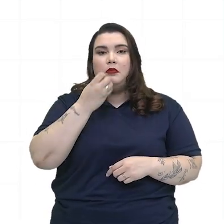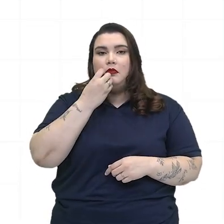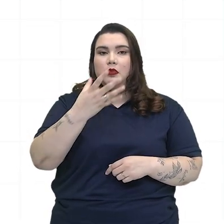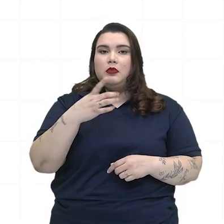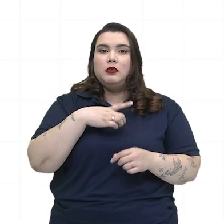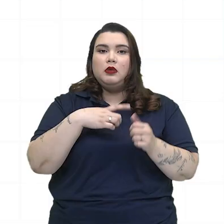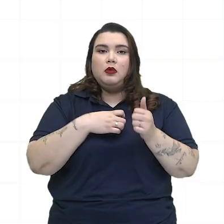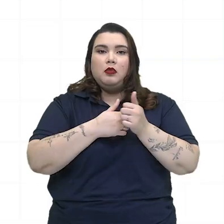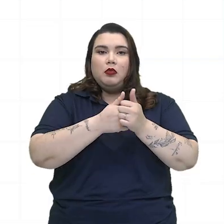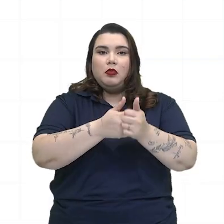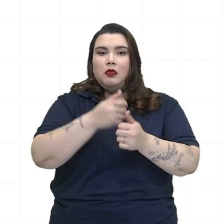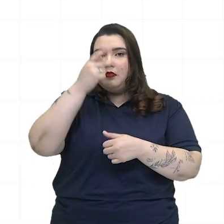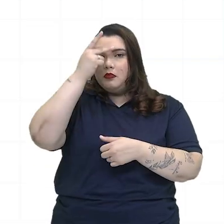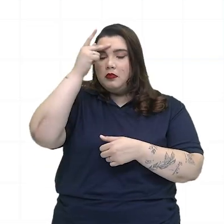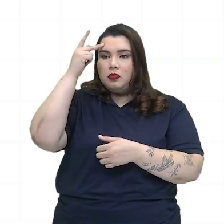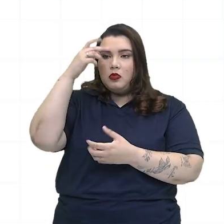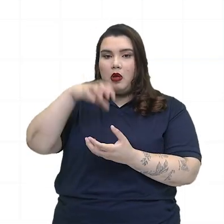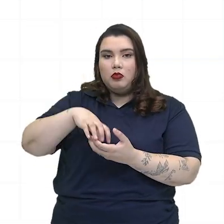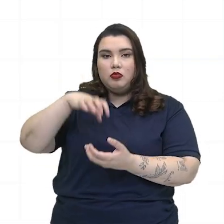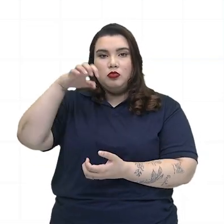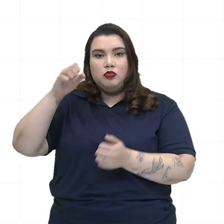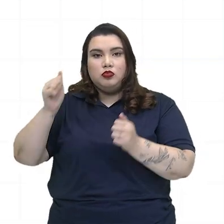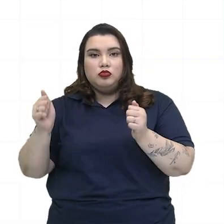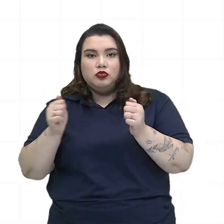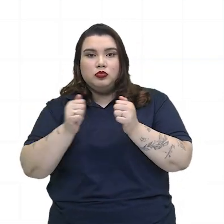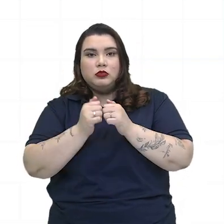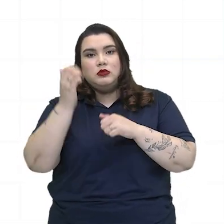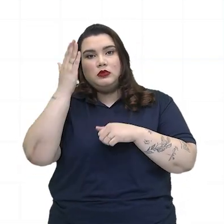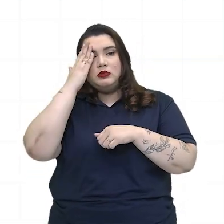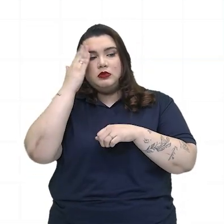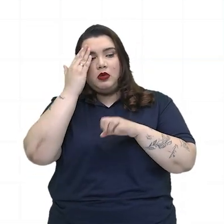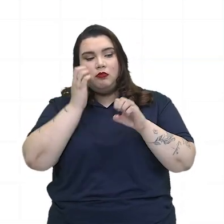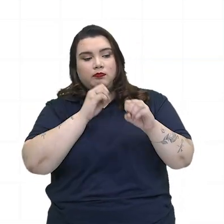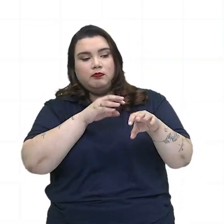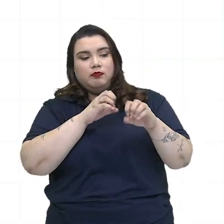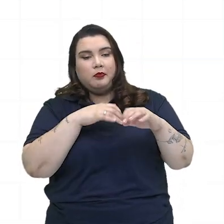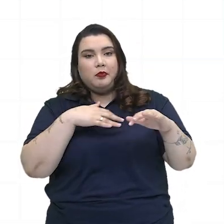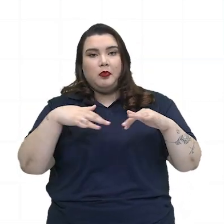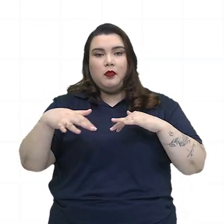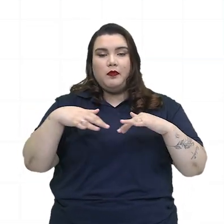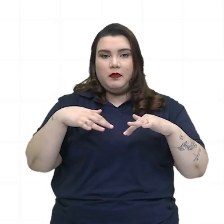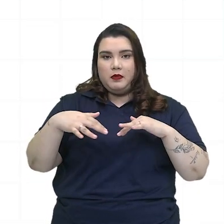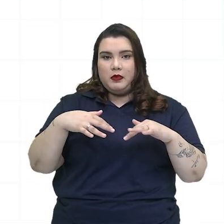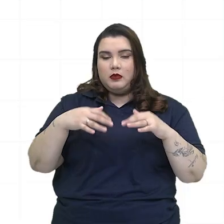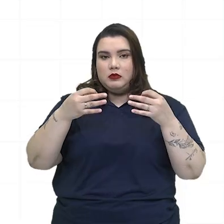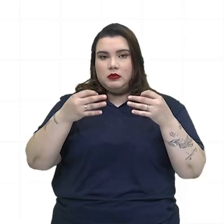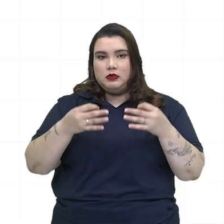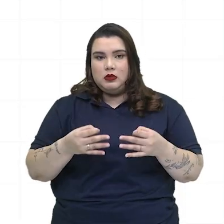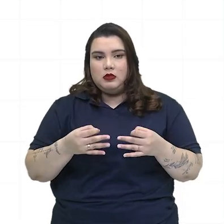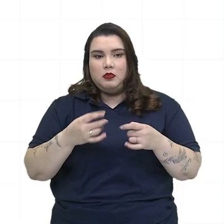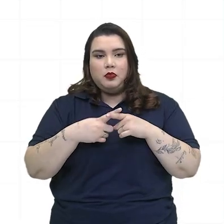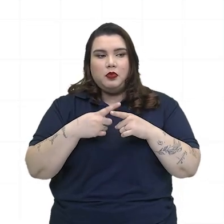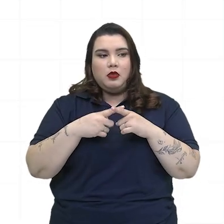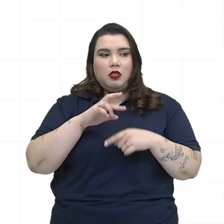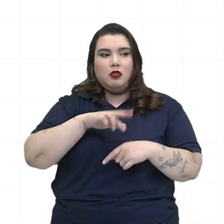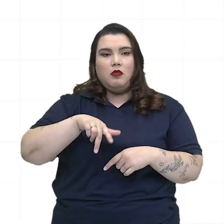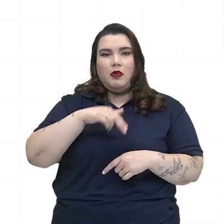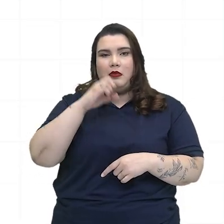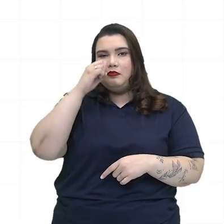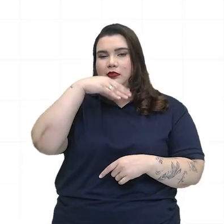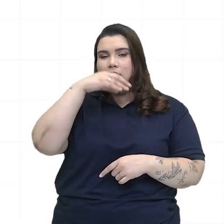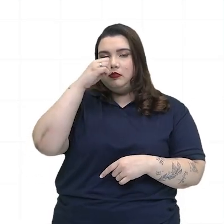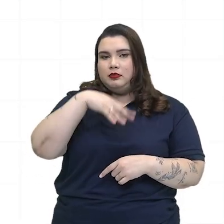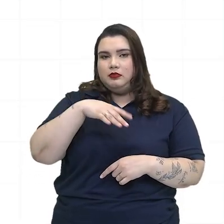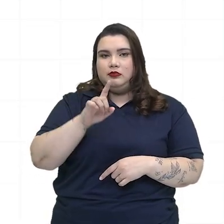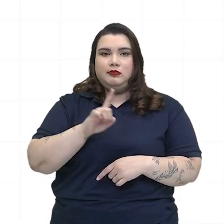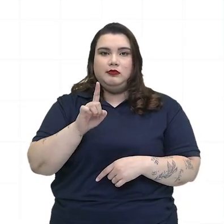de um adulto, né, de uma pessoa que saiba aí praticar os movimentos para ensinar você, porque não é de qualquer forma.